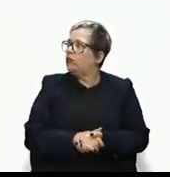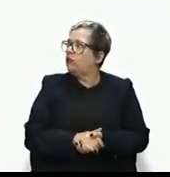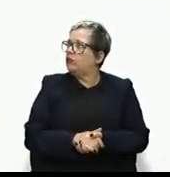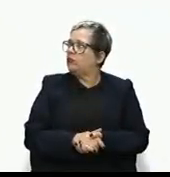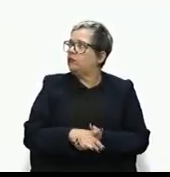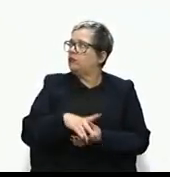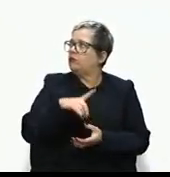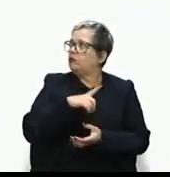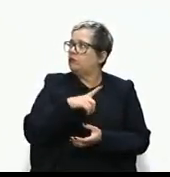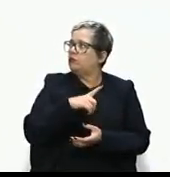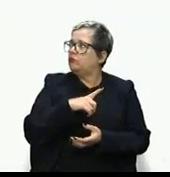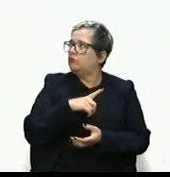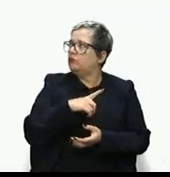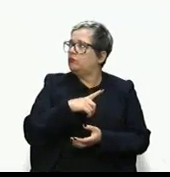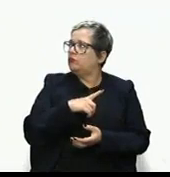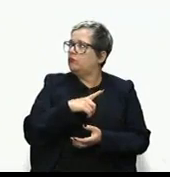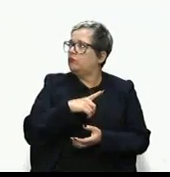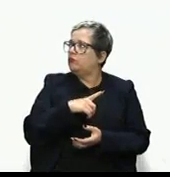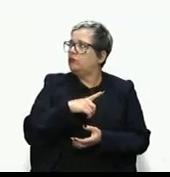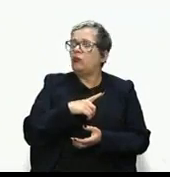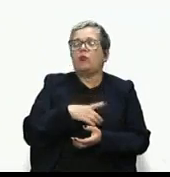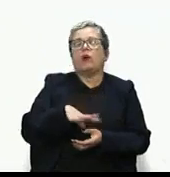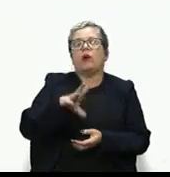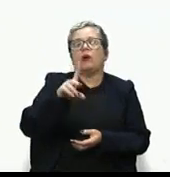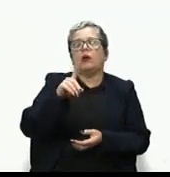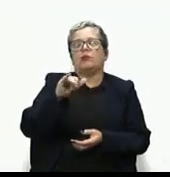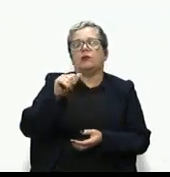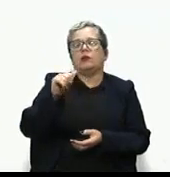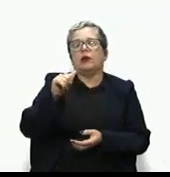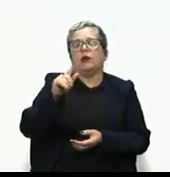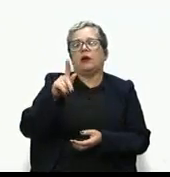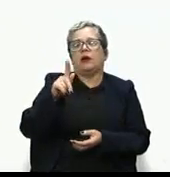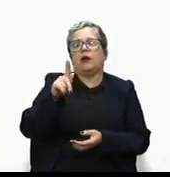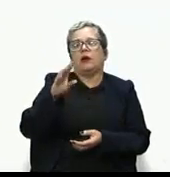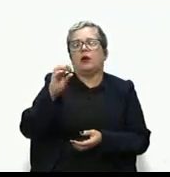nós vamos ter aqui uma diagonal